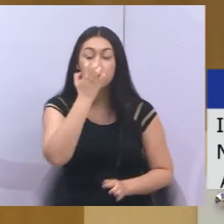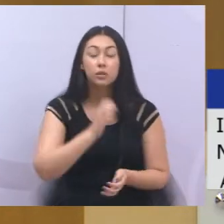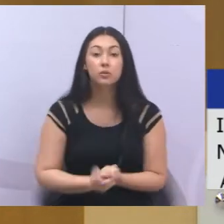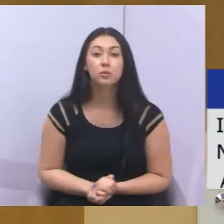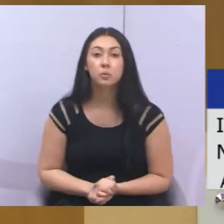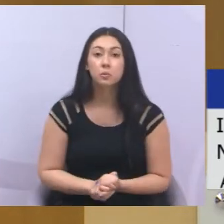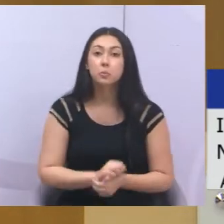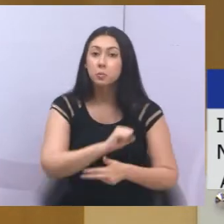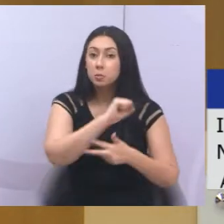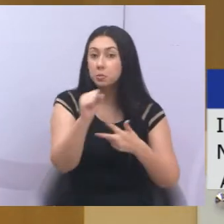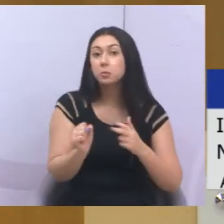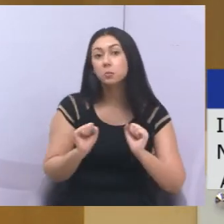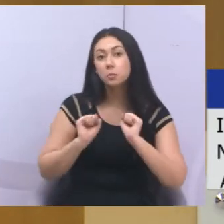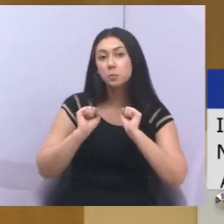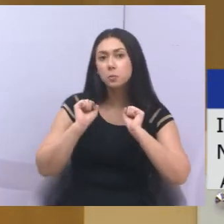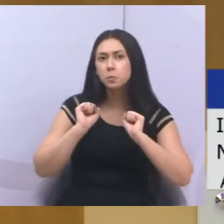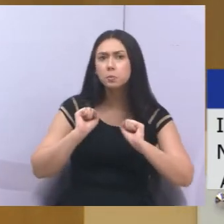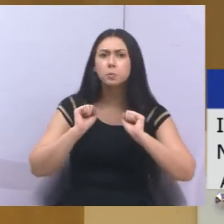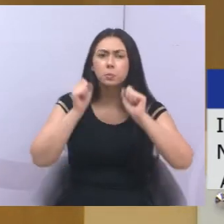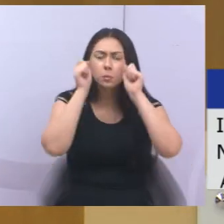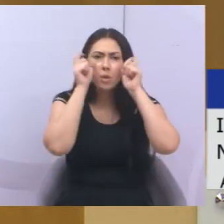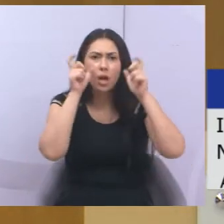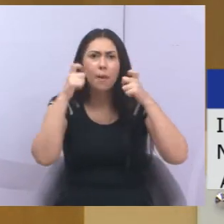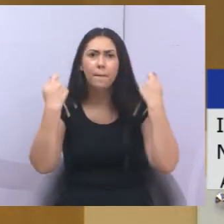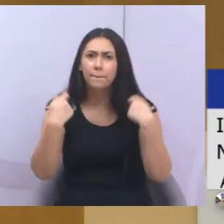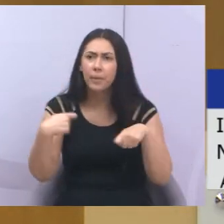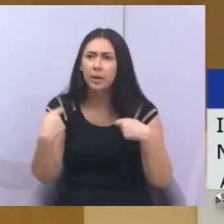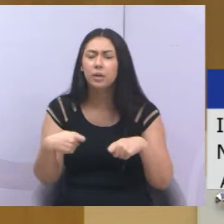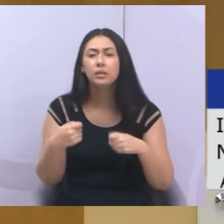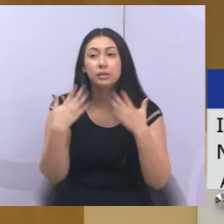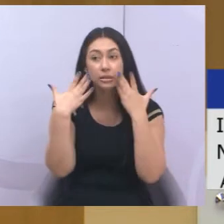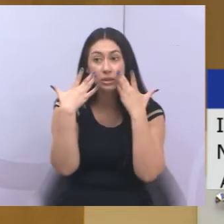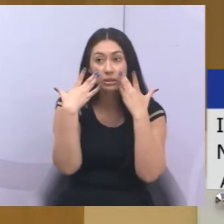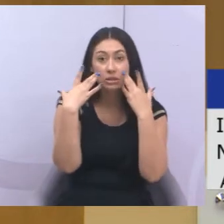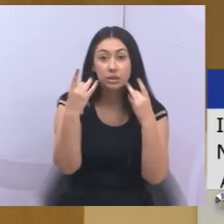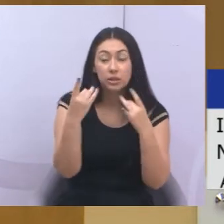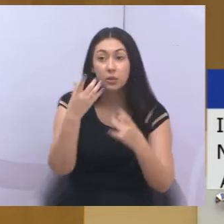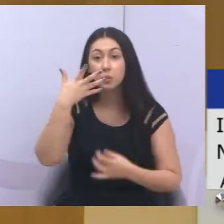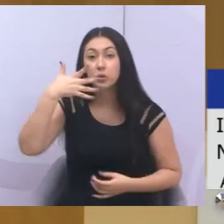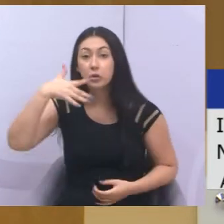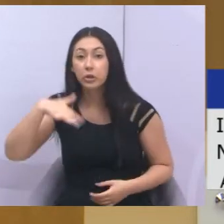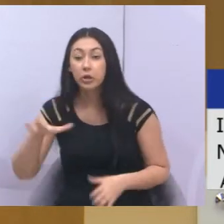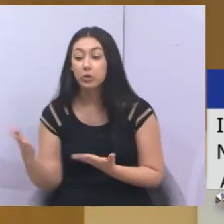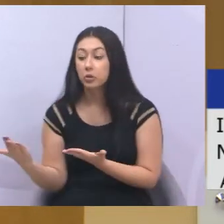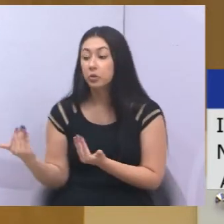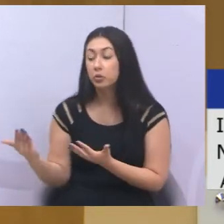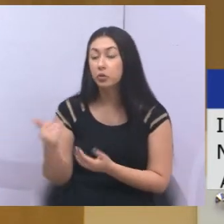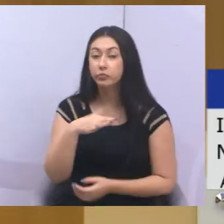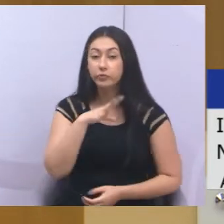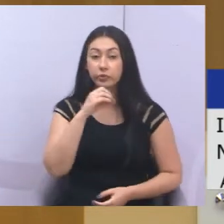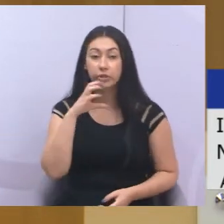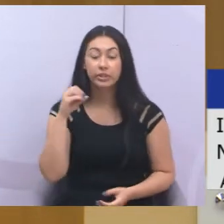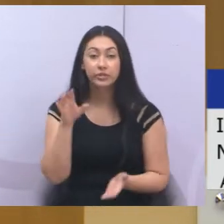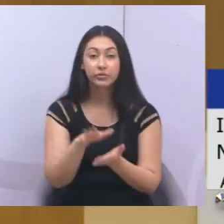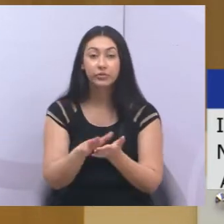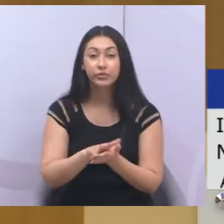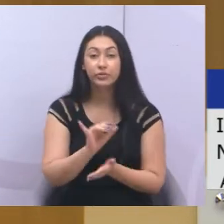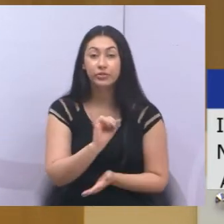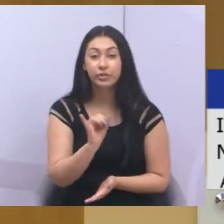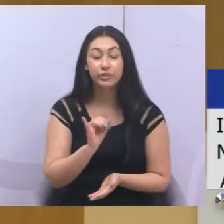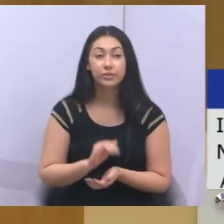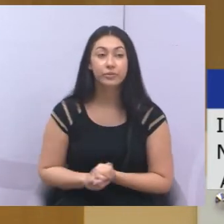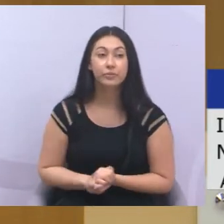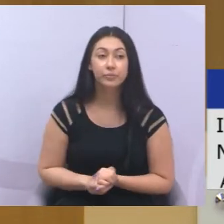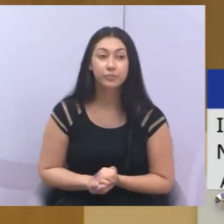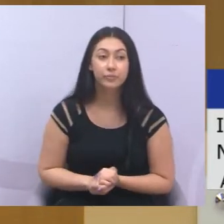público, para poder dar mais atenção às nossas crianças, jovens e adolescentes desta cidade.